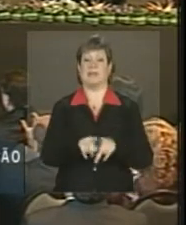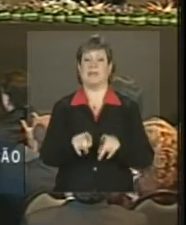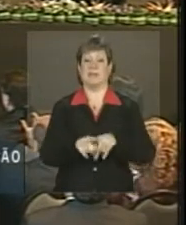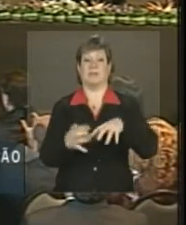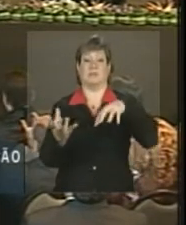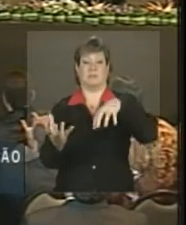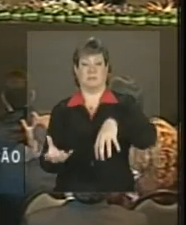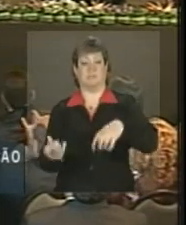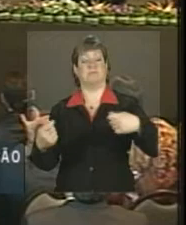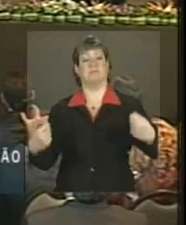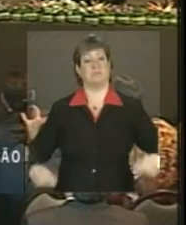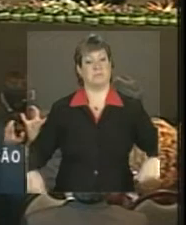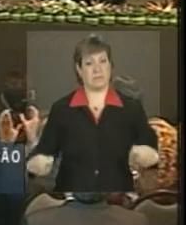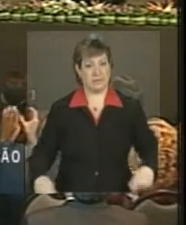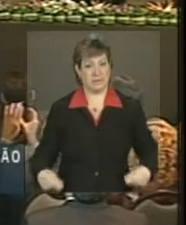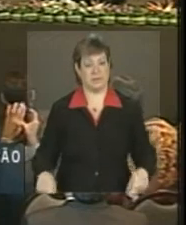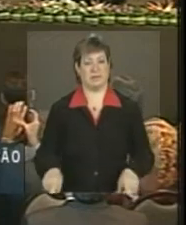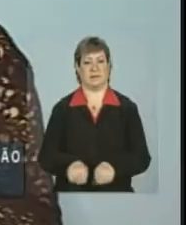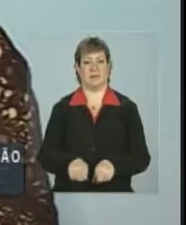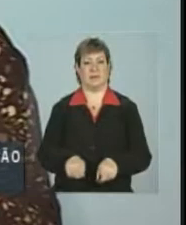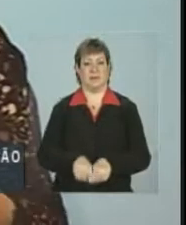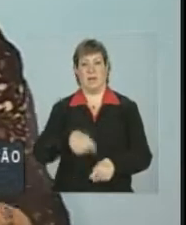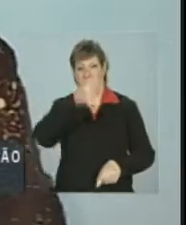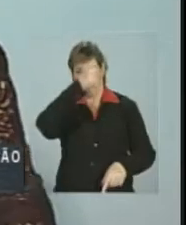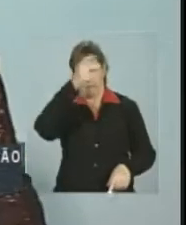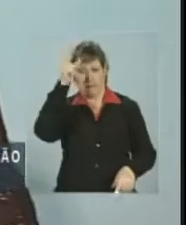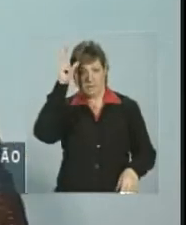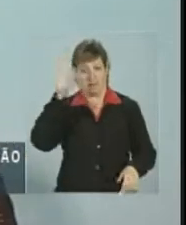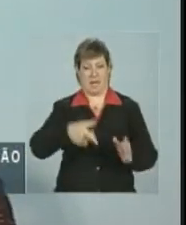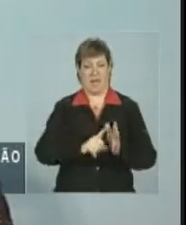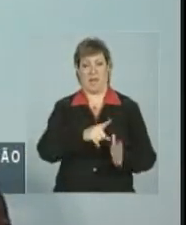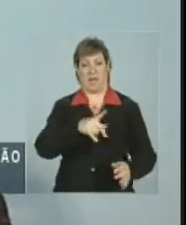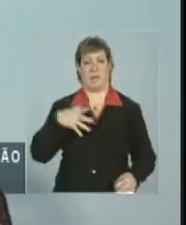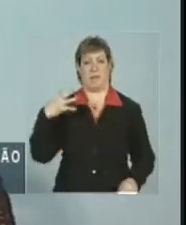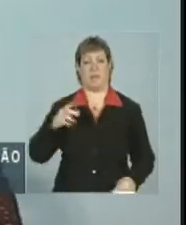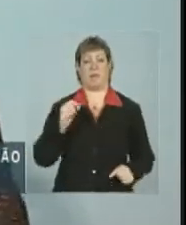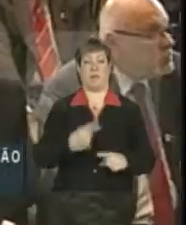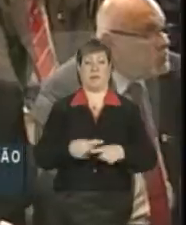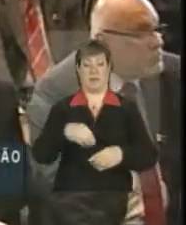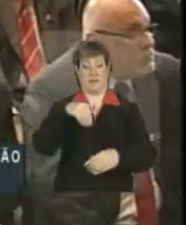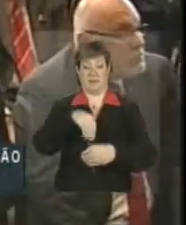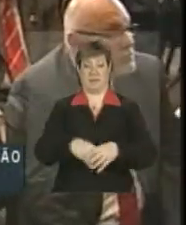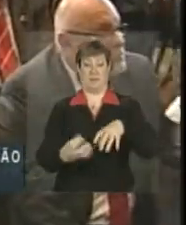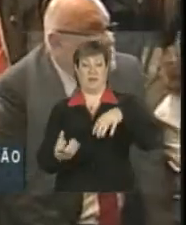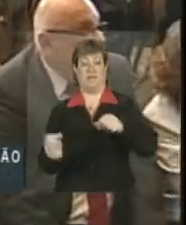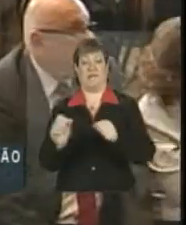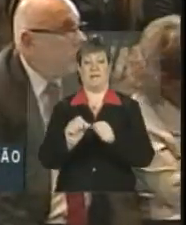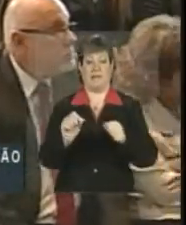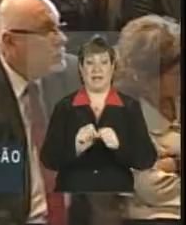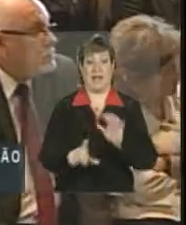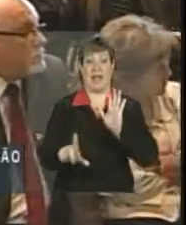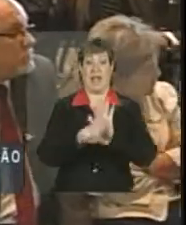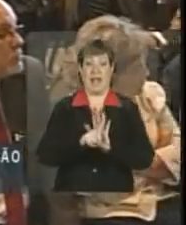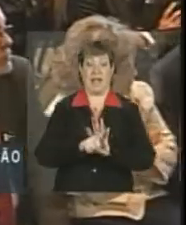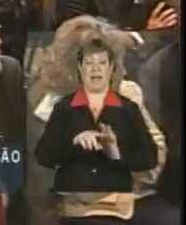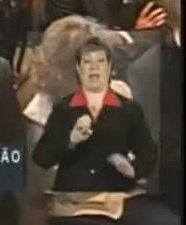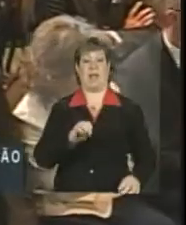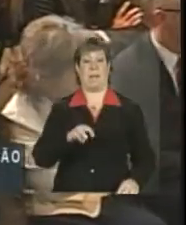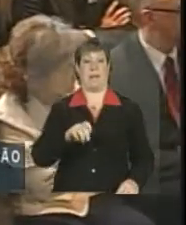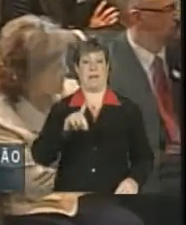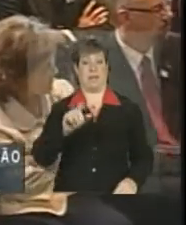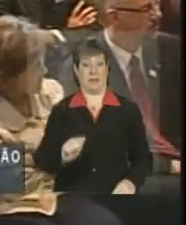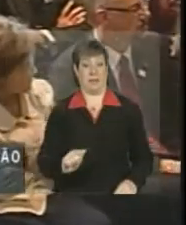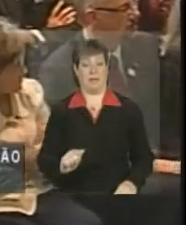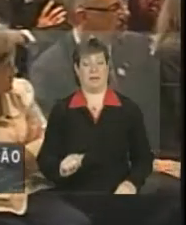parlamento. Muito bem lembrado pelo prefeito, que no parlamento emendaram a lei através de uma iniciativa, se eu